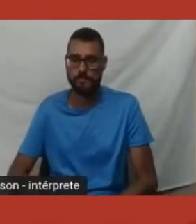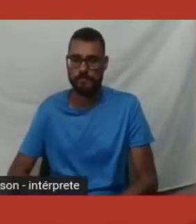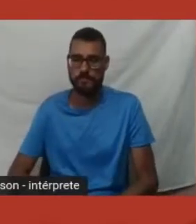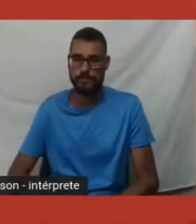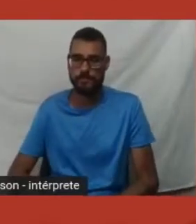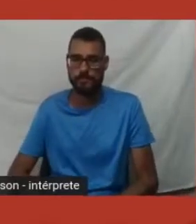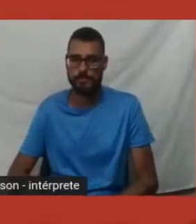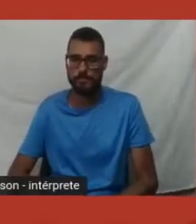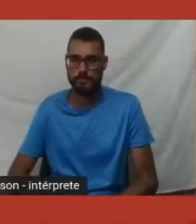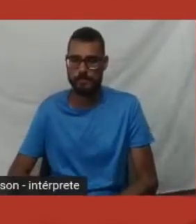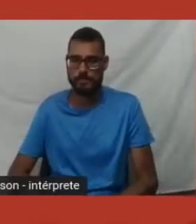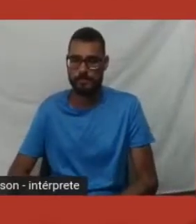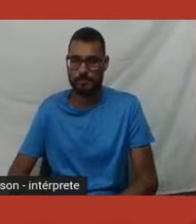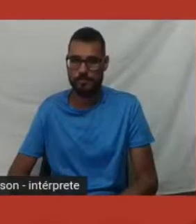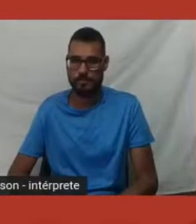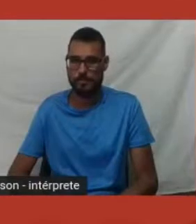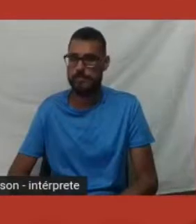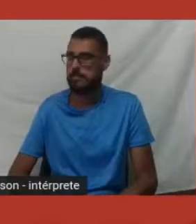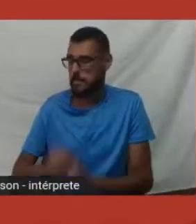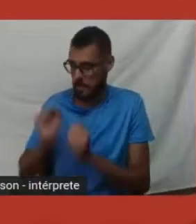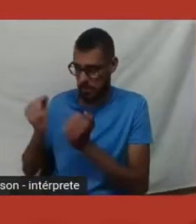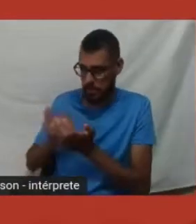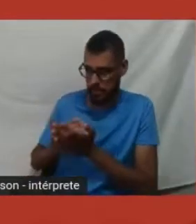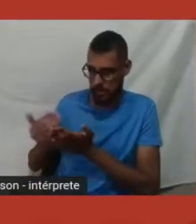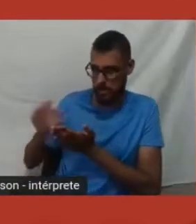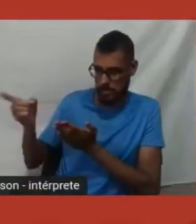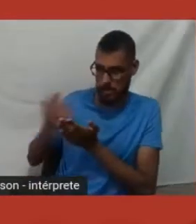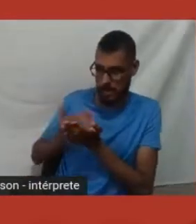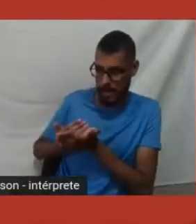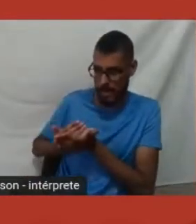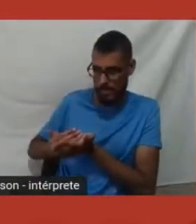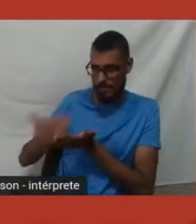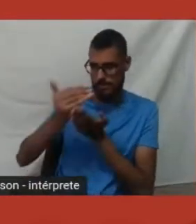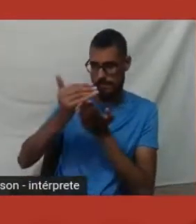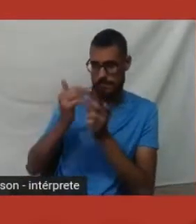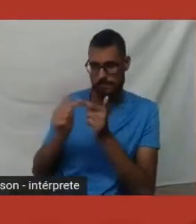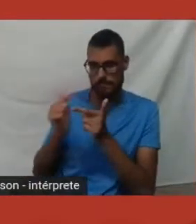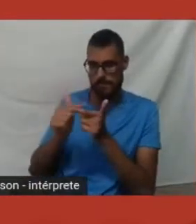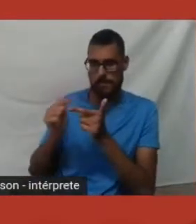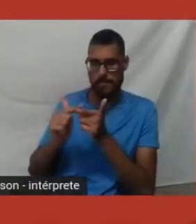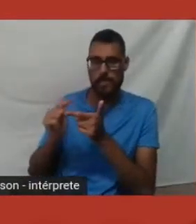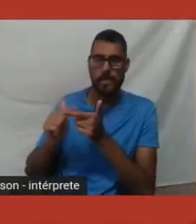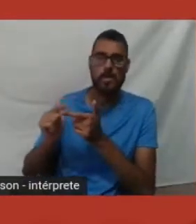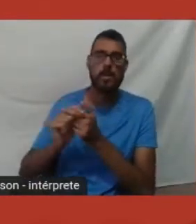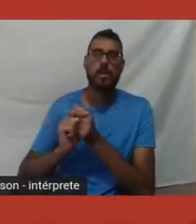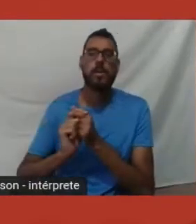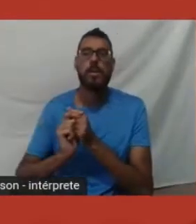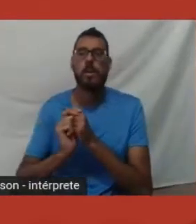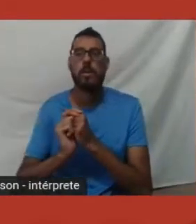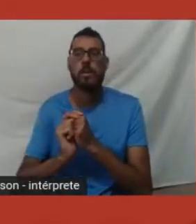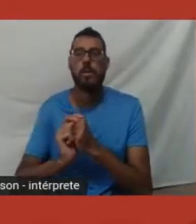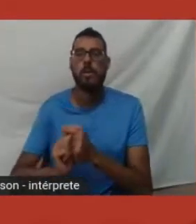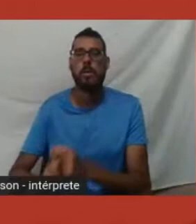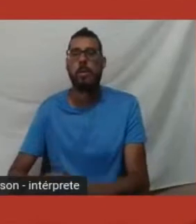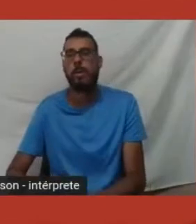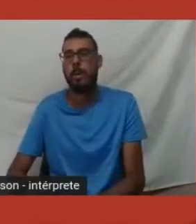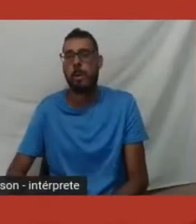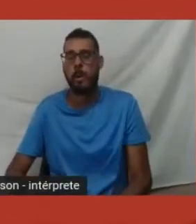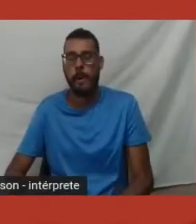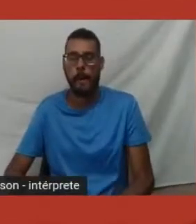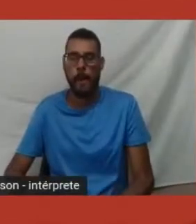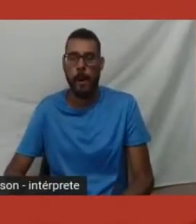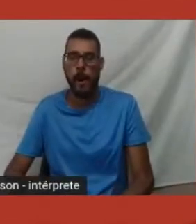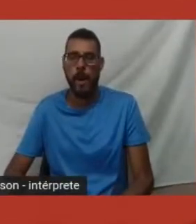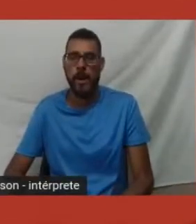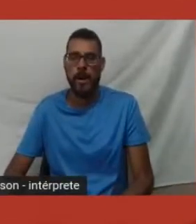Você pode começar, Conrado, só essa introdução aí do problema? Posso sim, tá? Então,